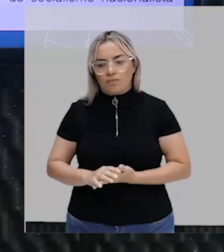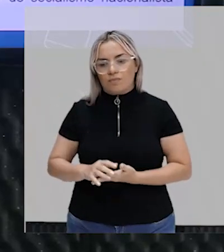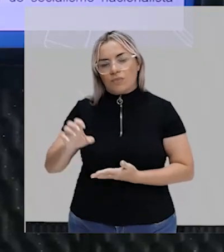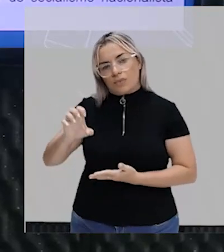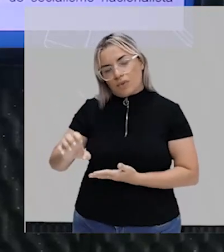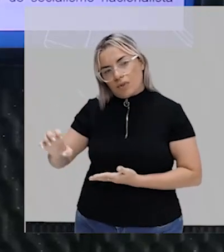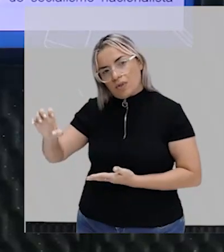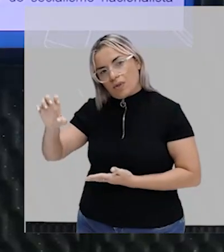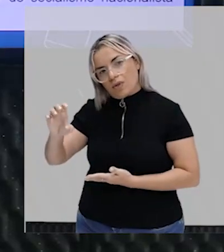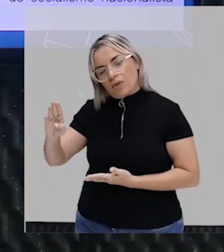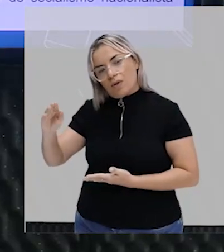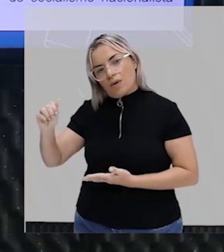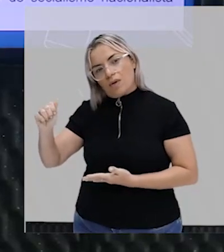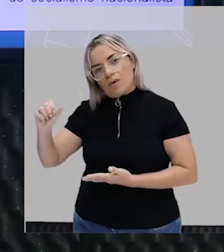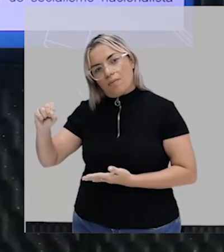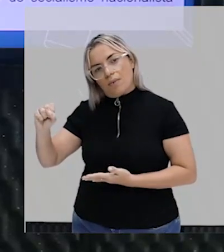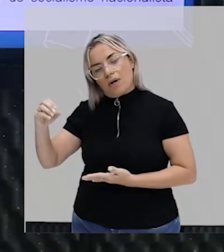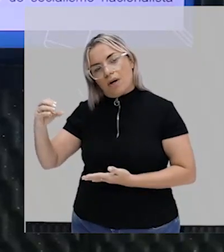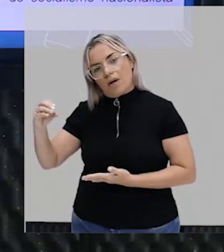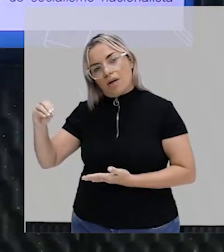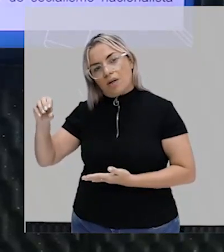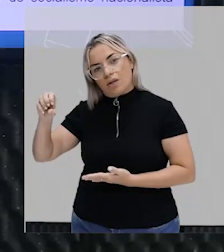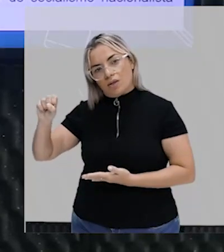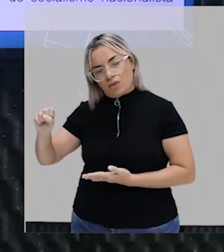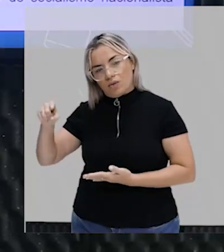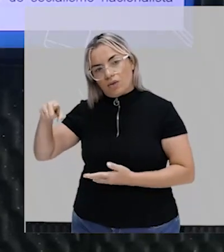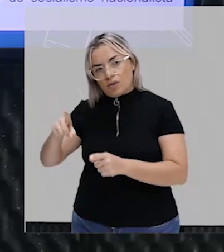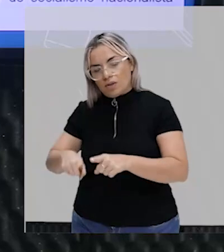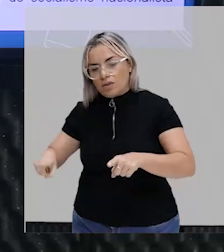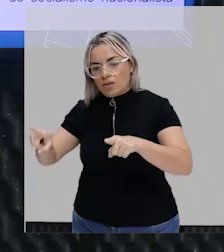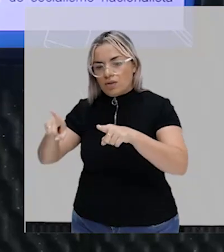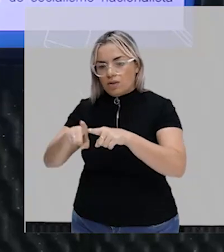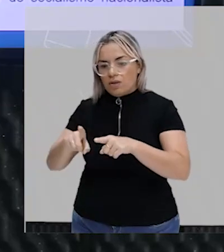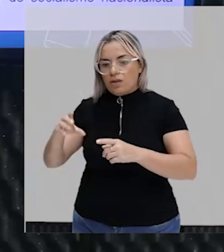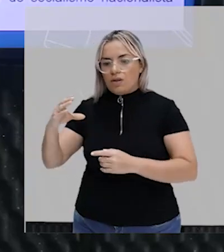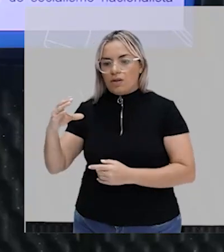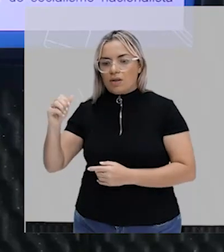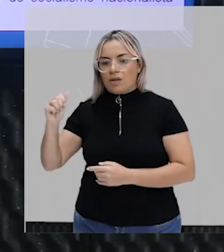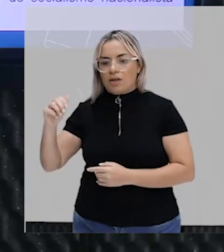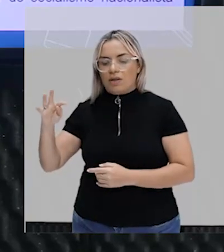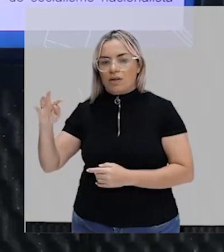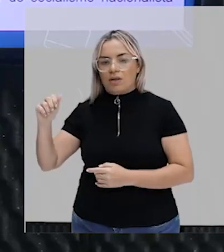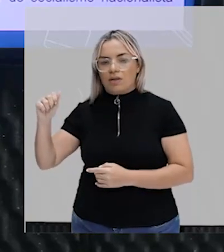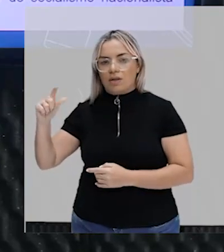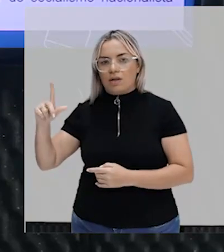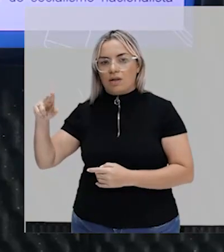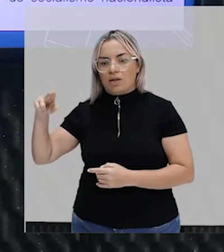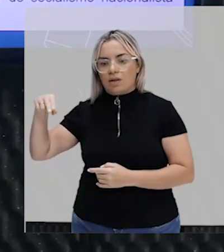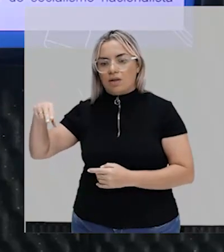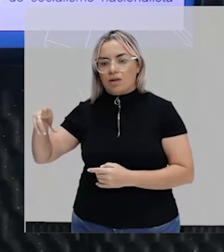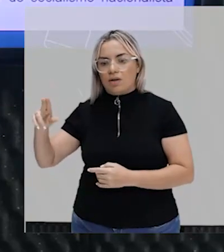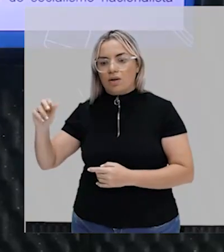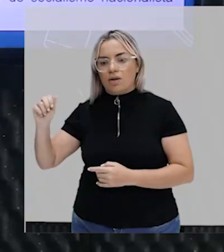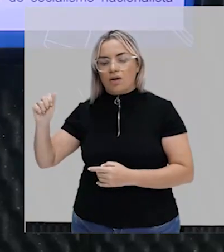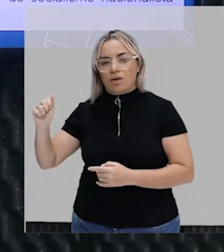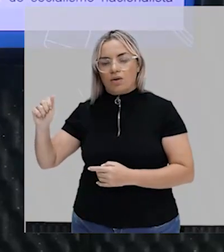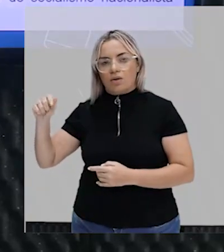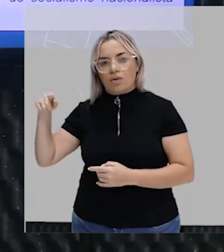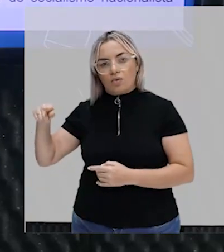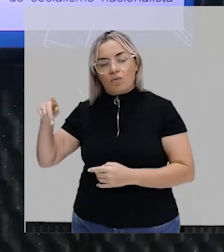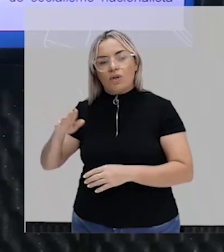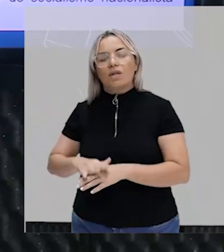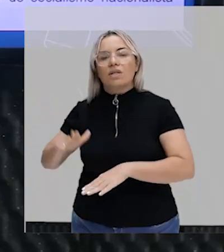basca quanto a região da Catalunha, elas possuem a chamada autonomia, ou seja, elas possuem um parlamento próprio, elas podem estabelecer